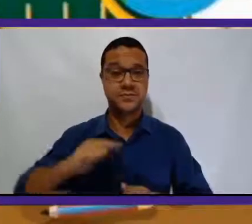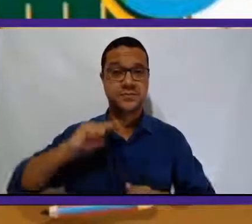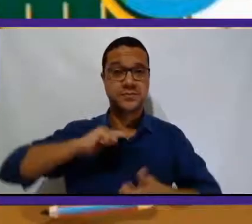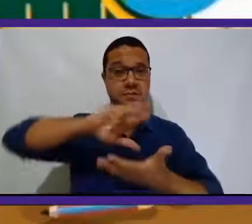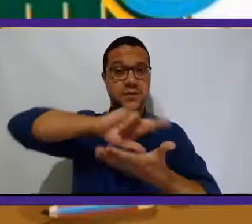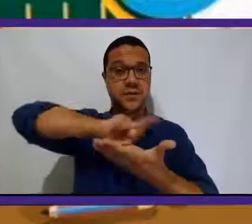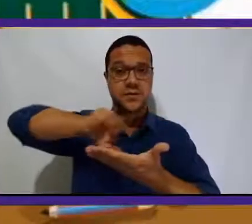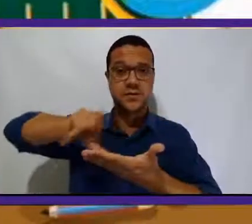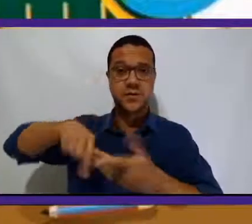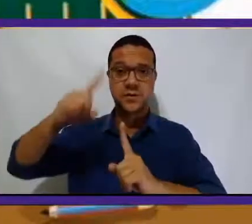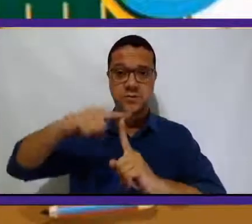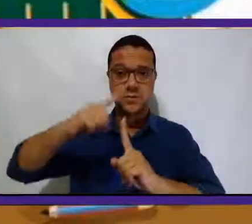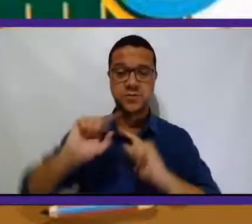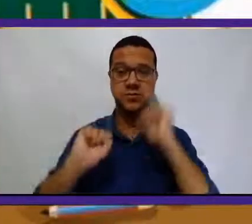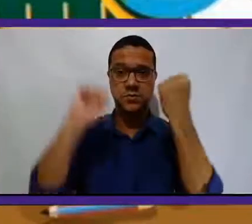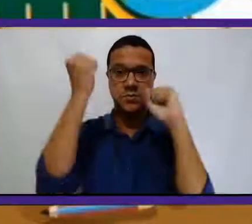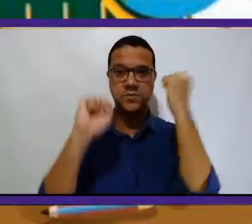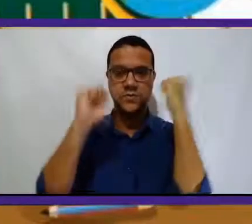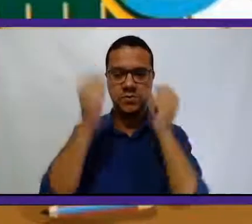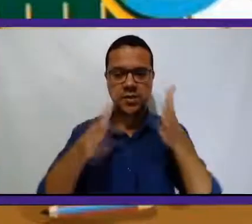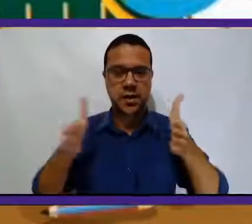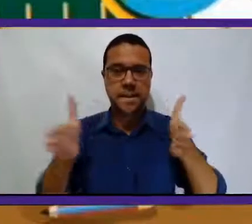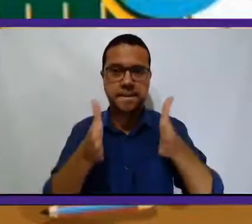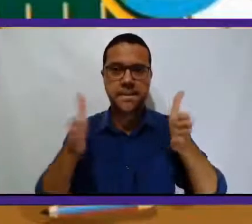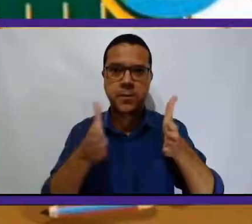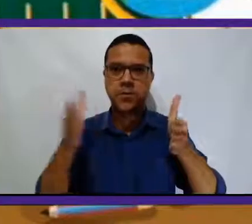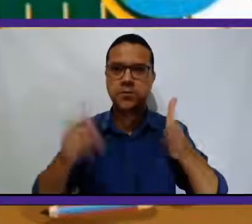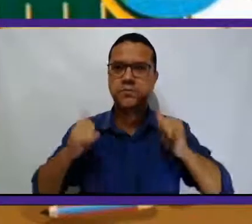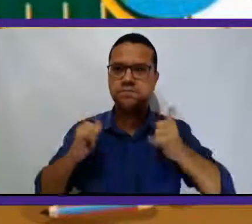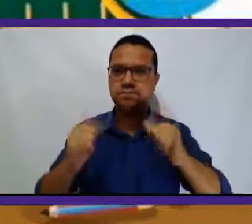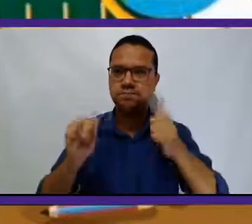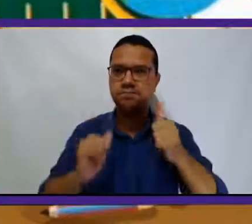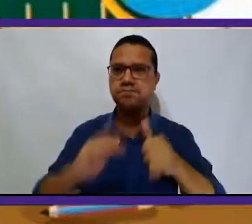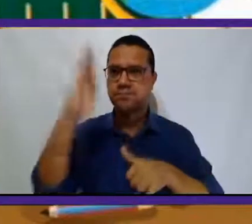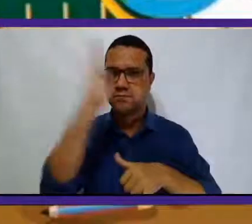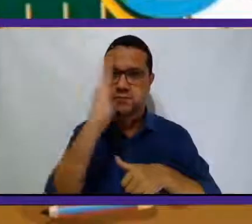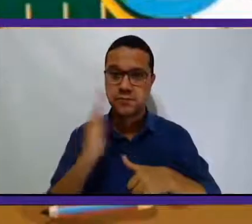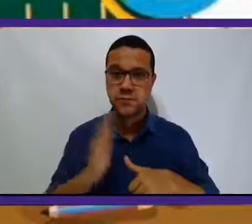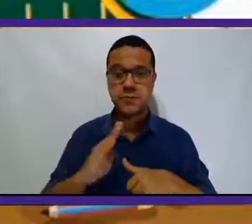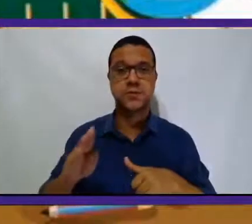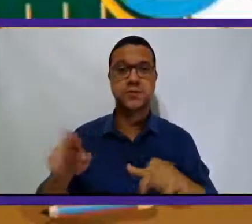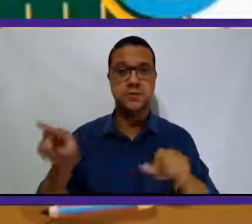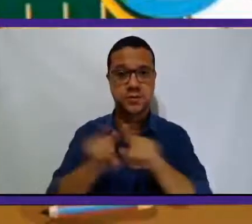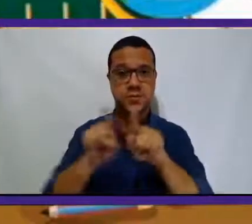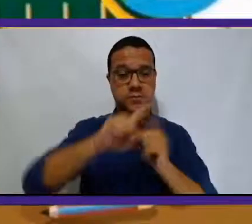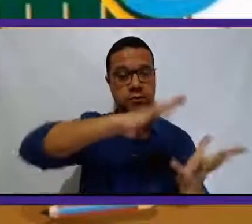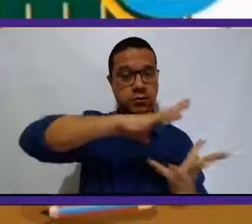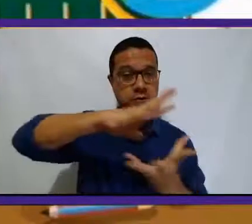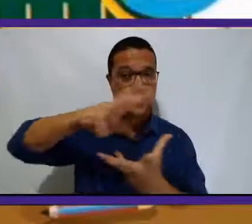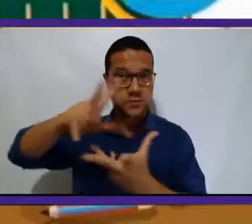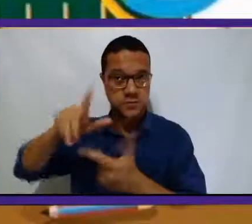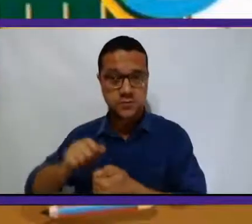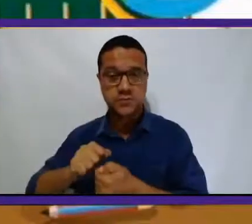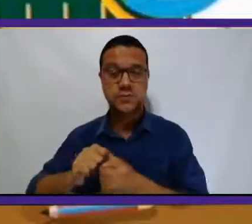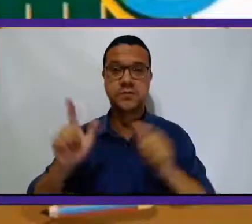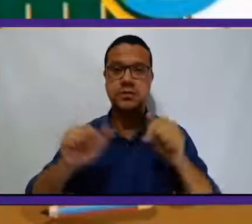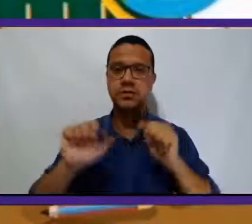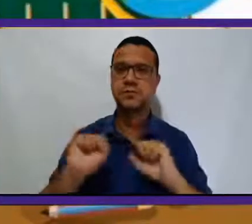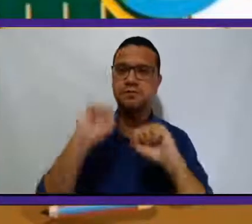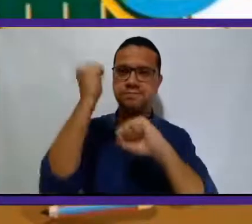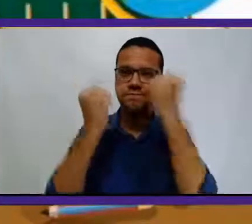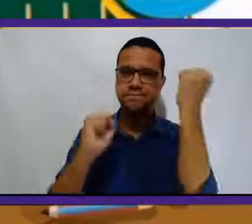E existem vários tipos De usinas Geradoras de energia elétrica Não só no nosso país Mas ao redor do mundo Então a gente chama De